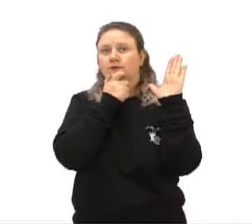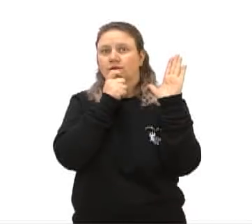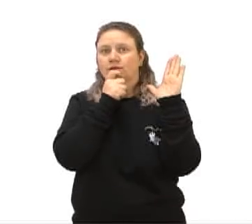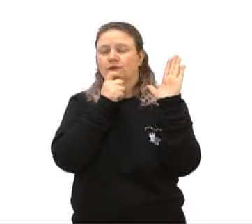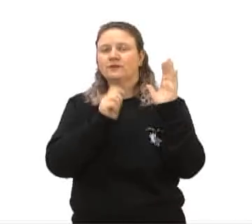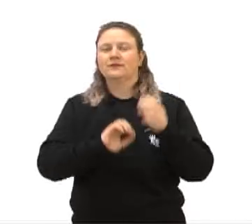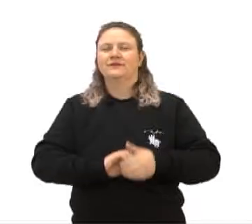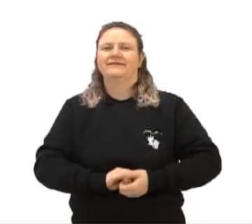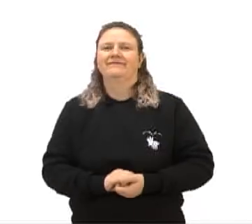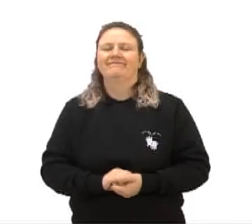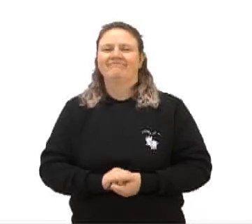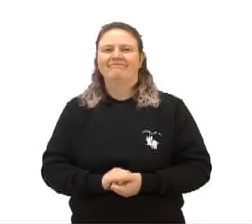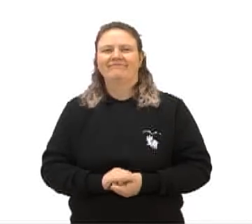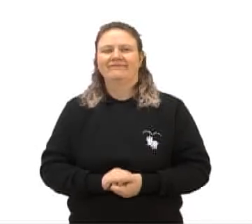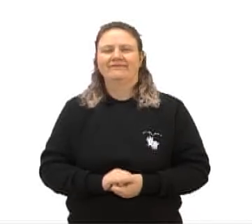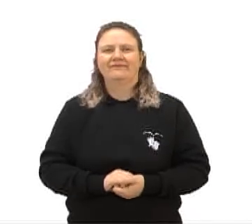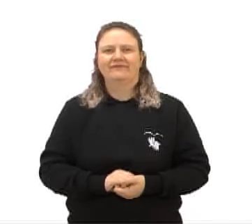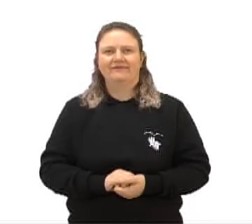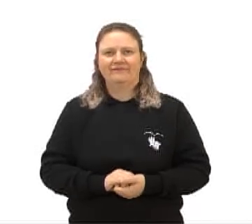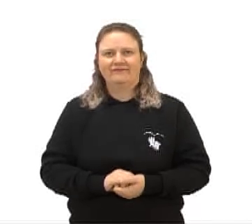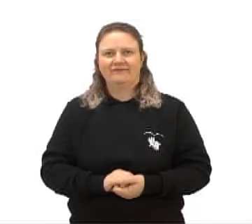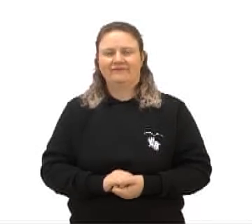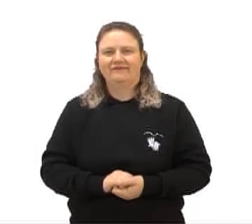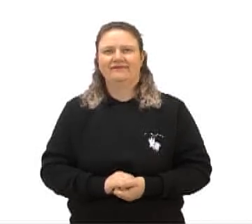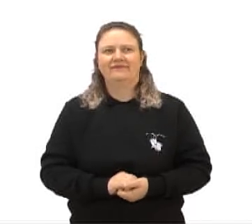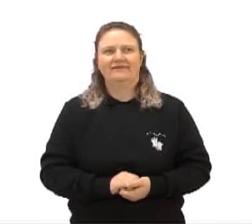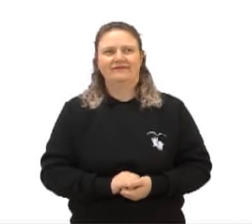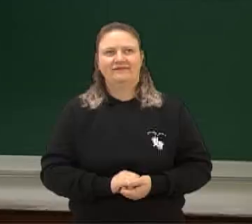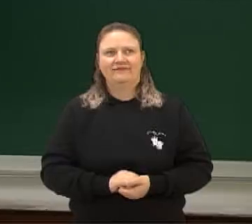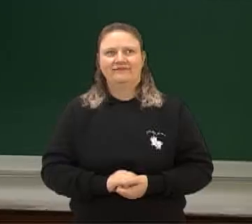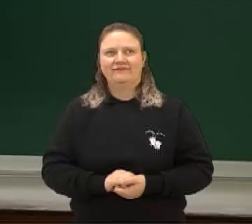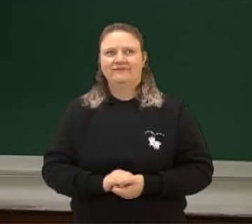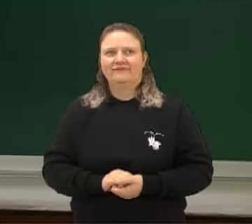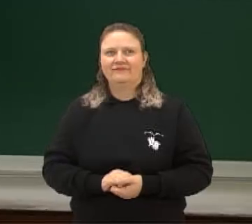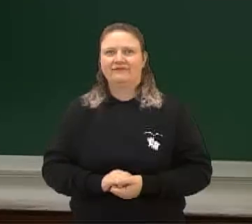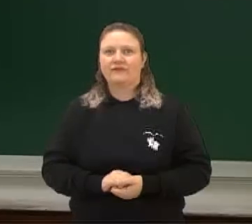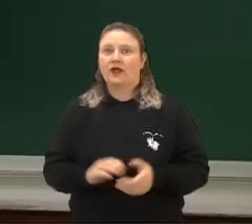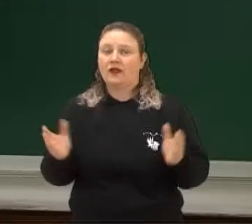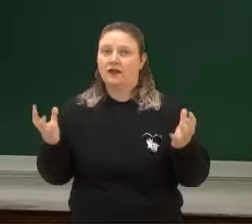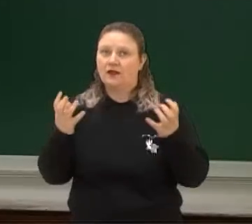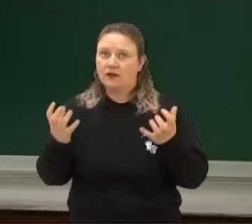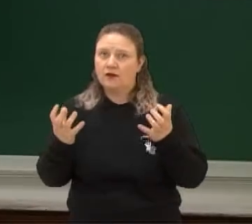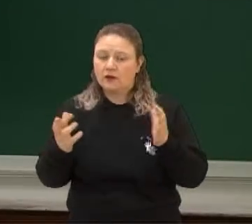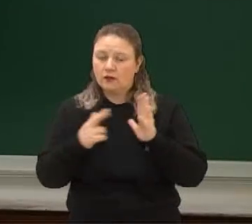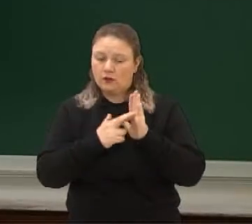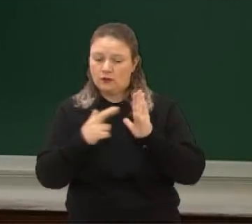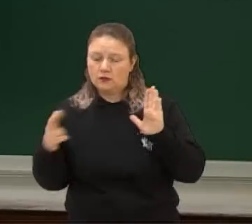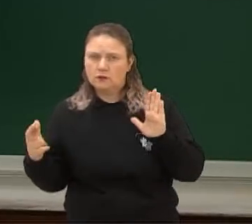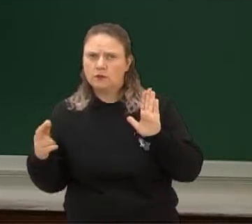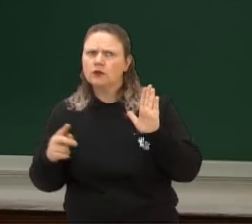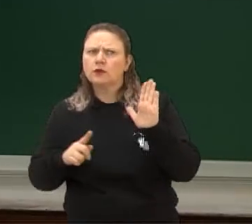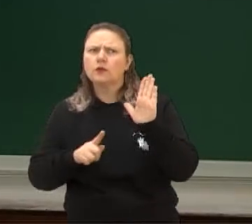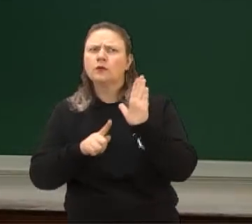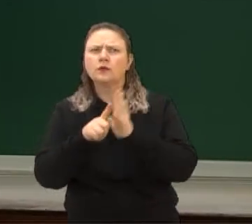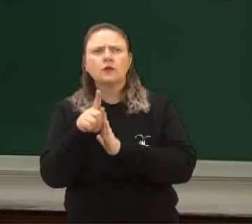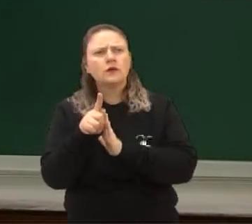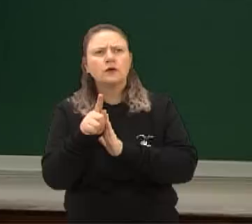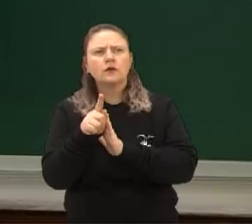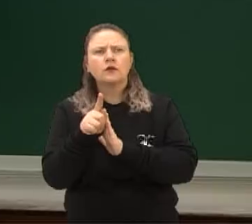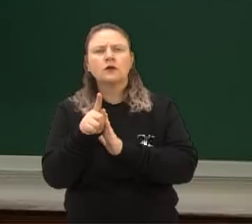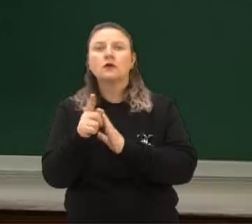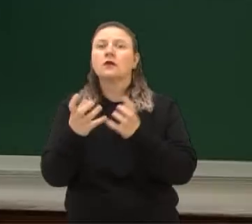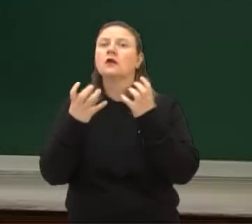rain coming down on a sunny day? Então, eu quero que você responda a essa pergunta. Eu